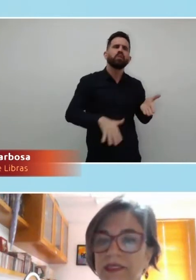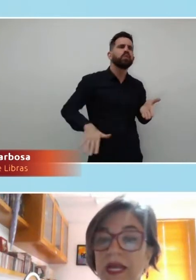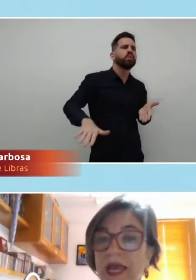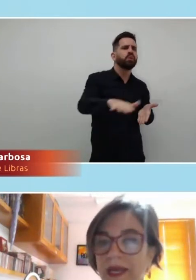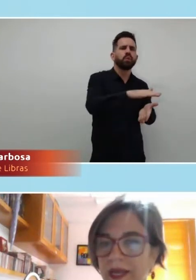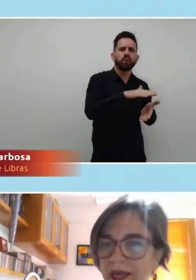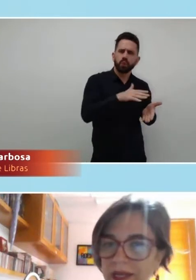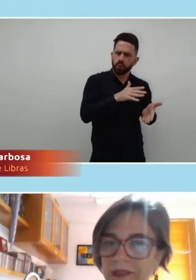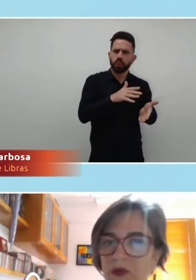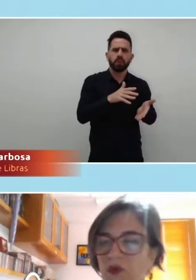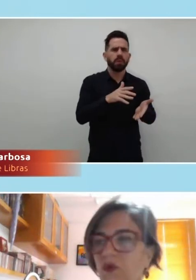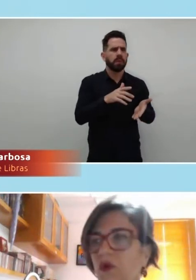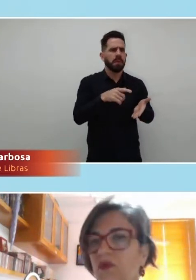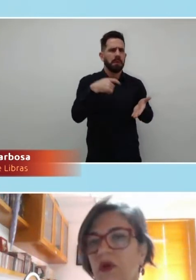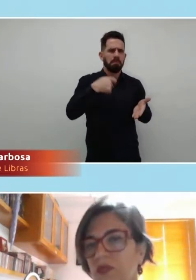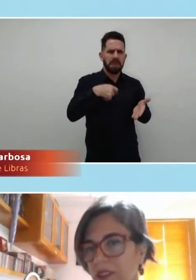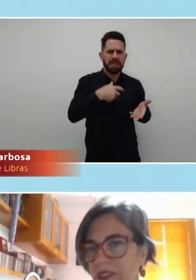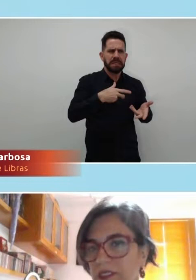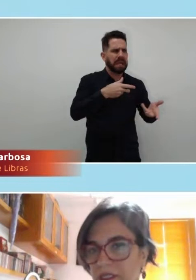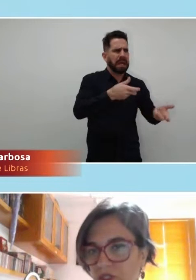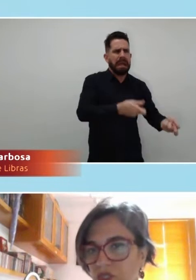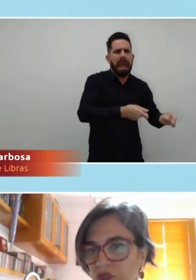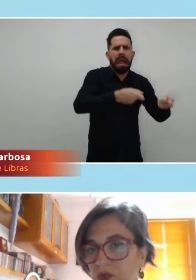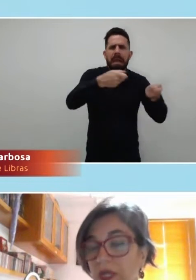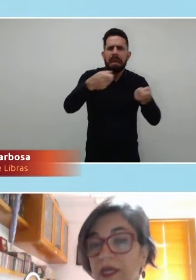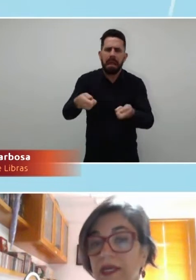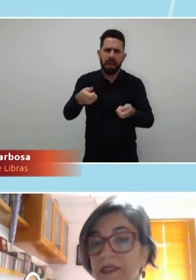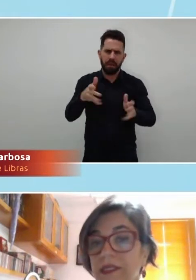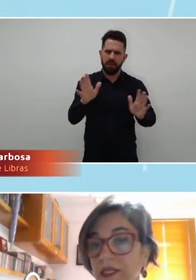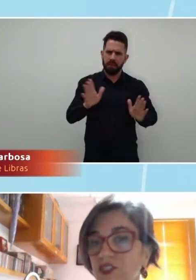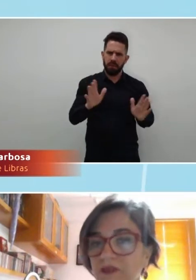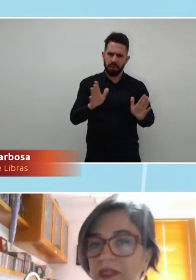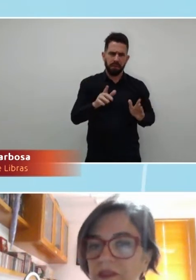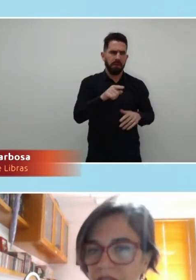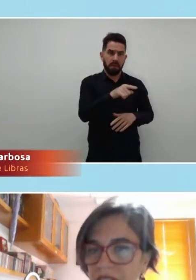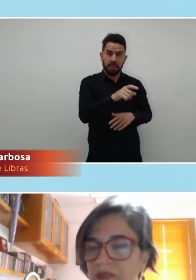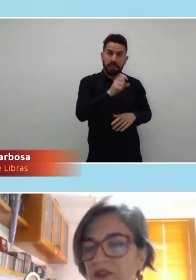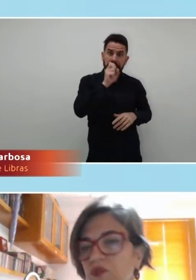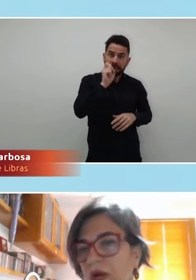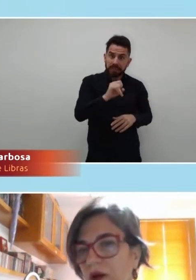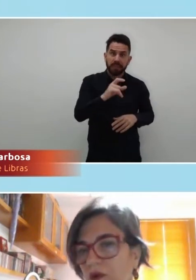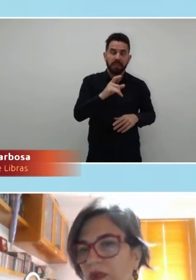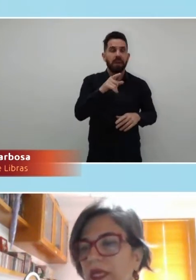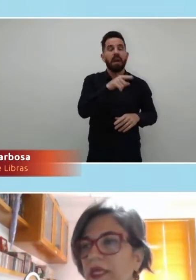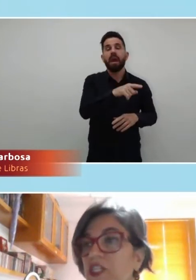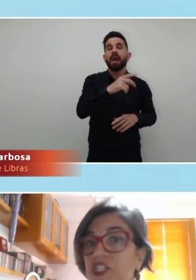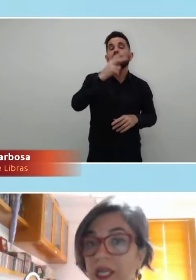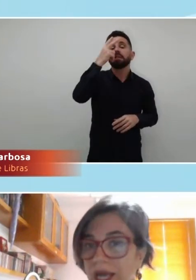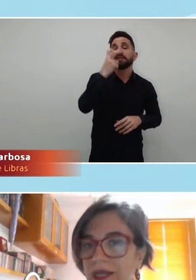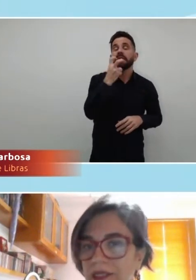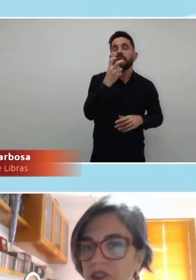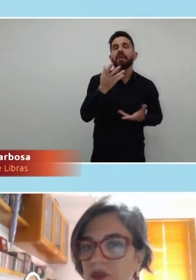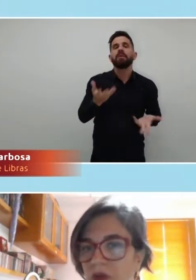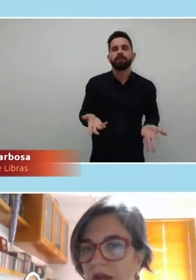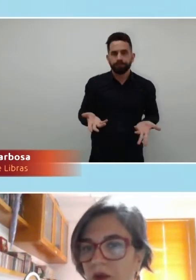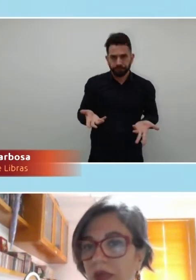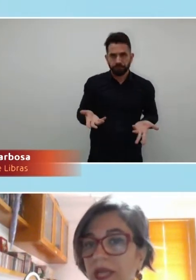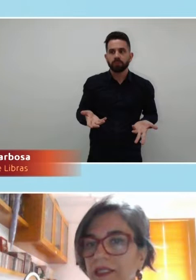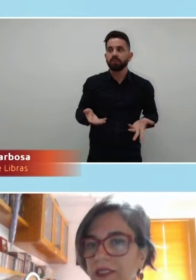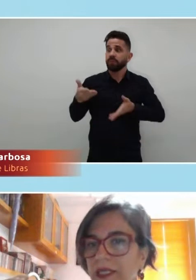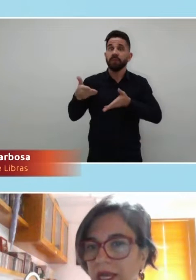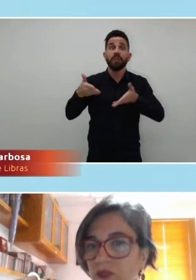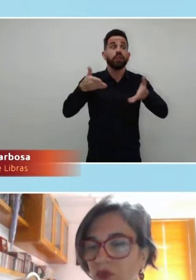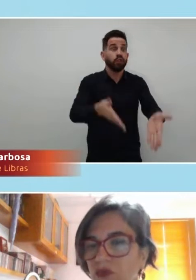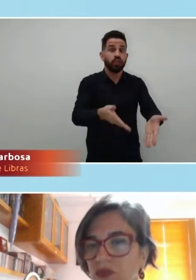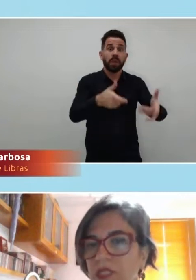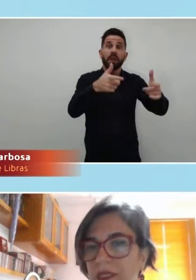ser carregada ou alguma coisa nesse sentido? Se ela tiver a deficiência visual e chegar nesse local, ela